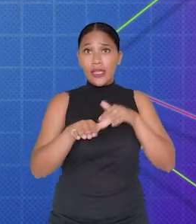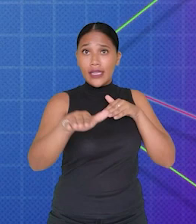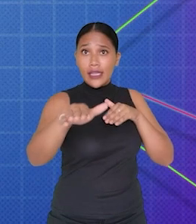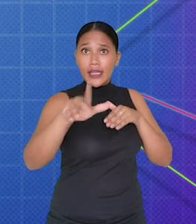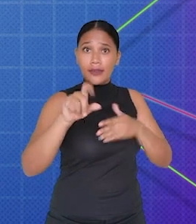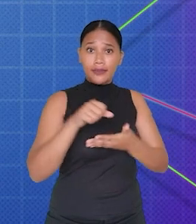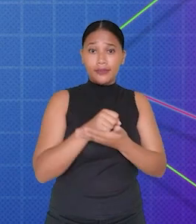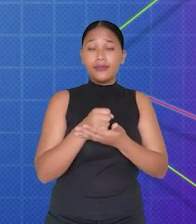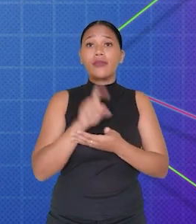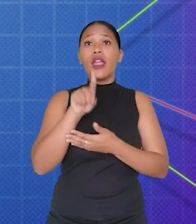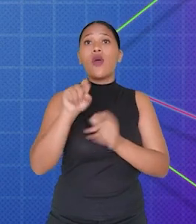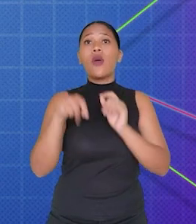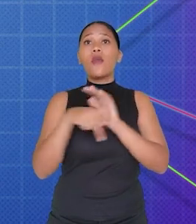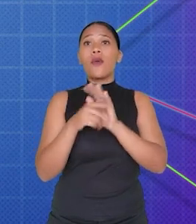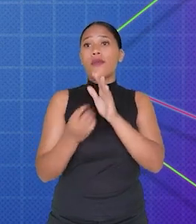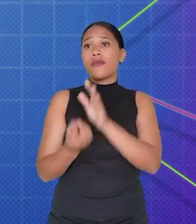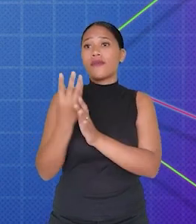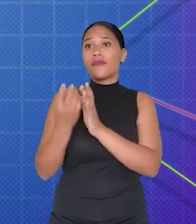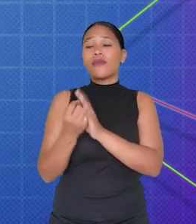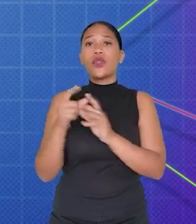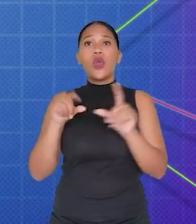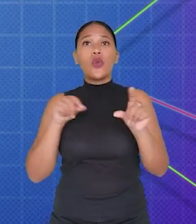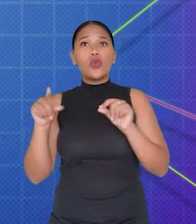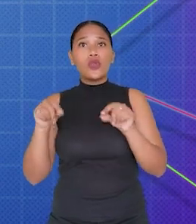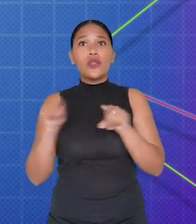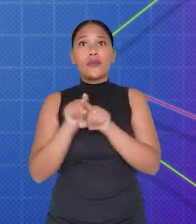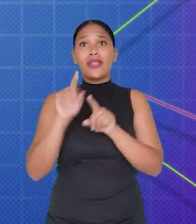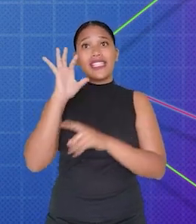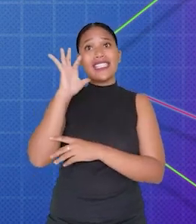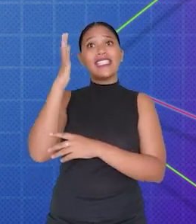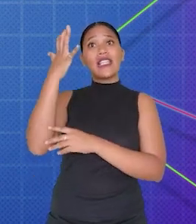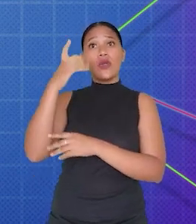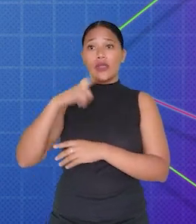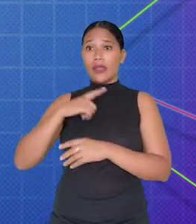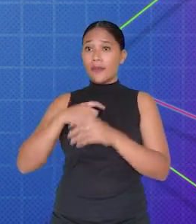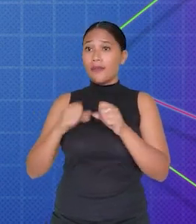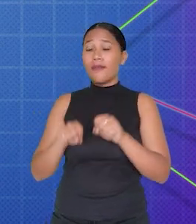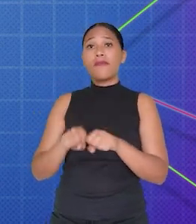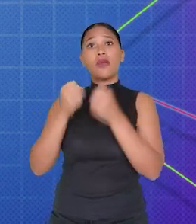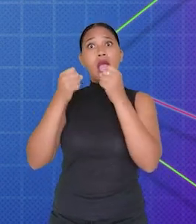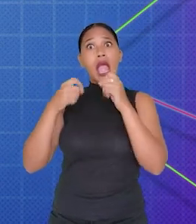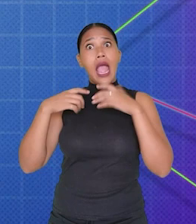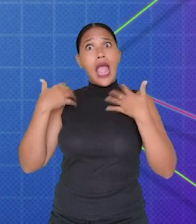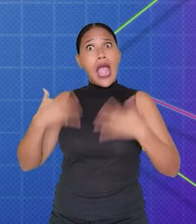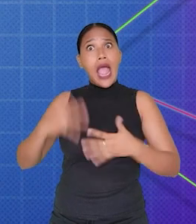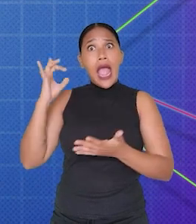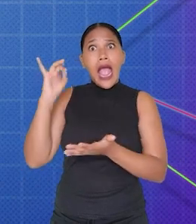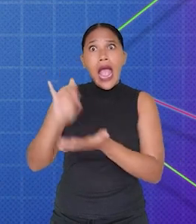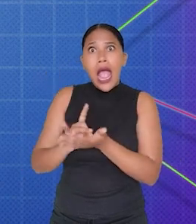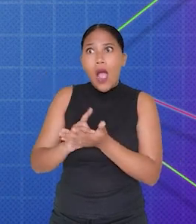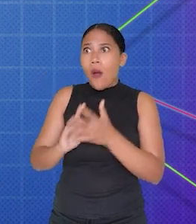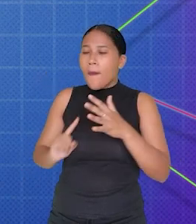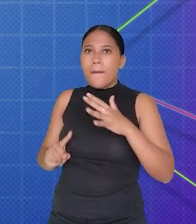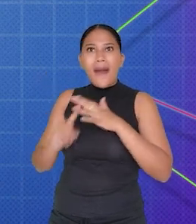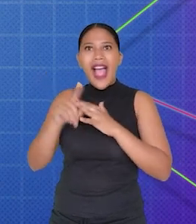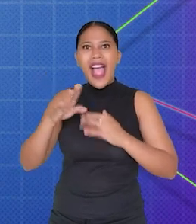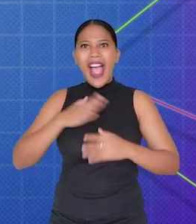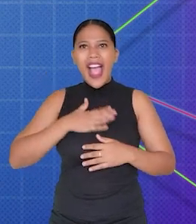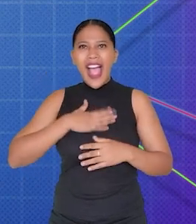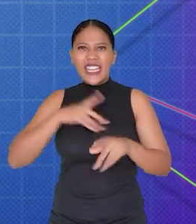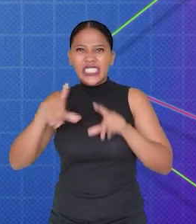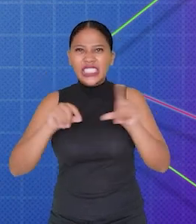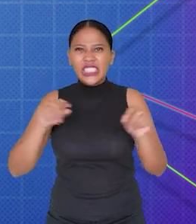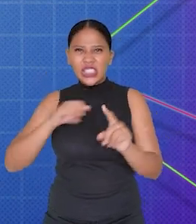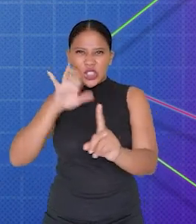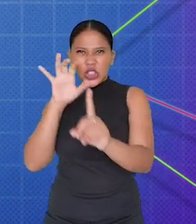com a jogabilidade é por meio da criação de opções e decisões que têm um impacto real na trama. Isso significa que as escolhas